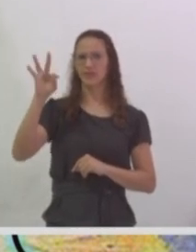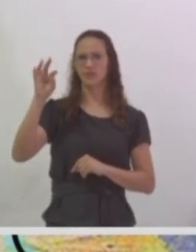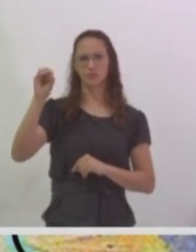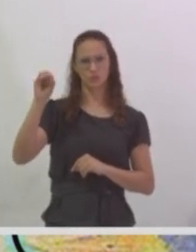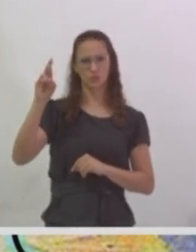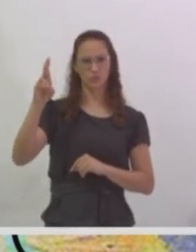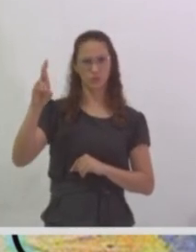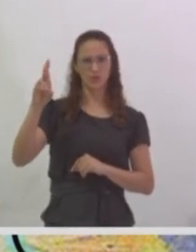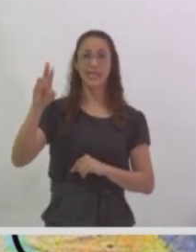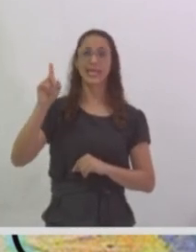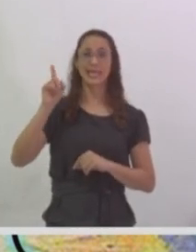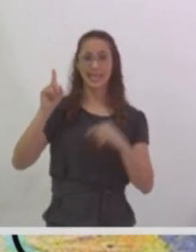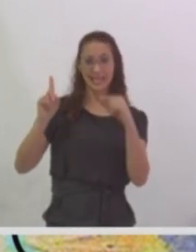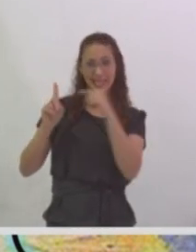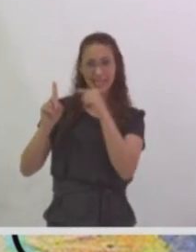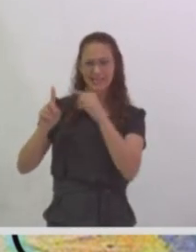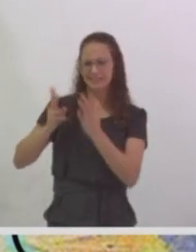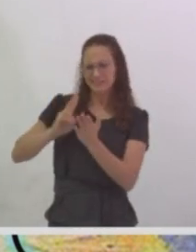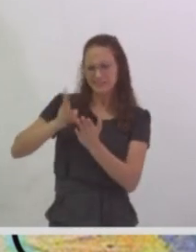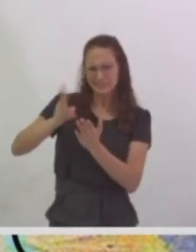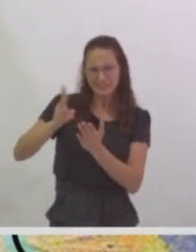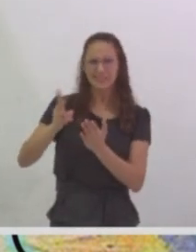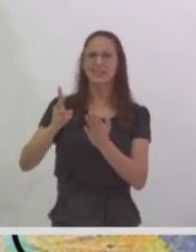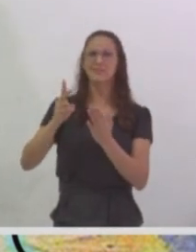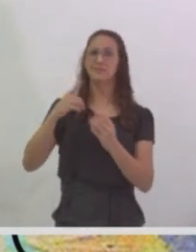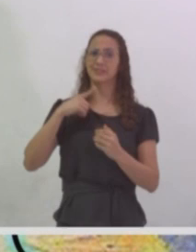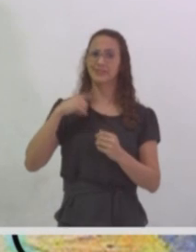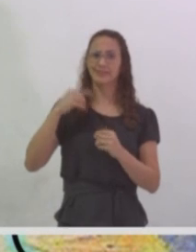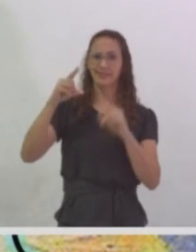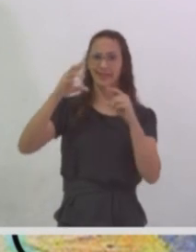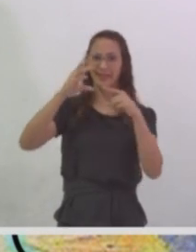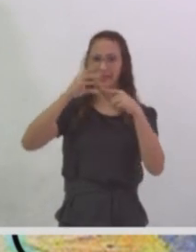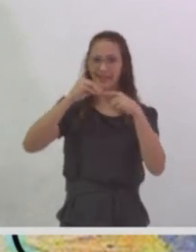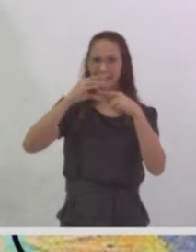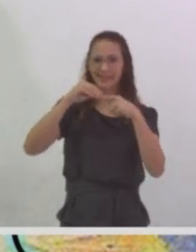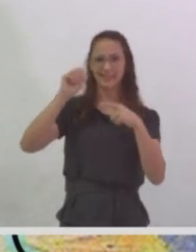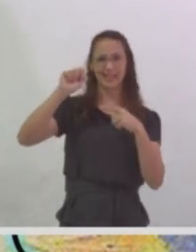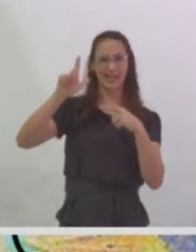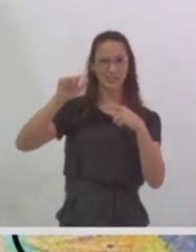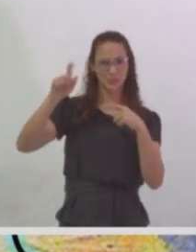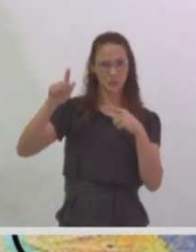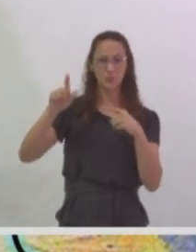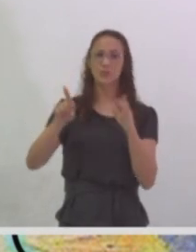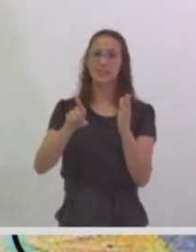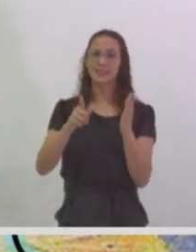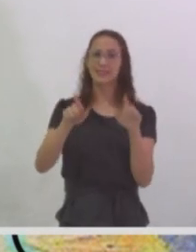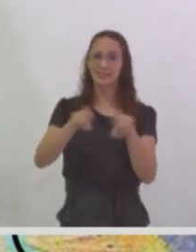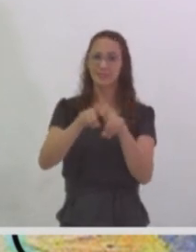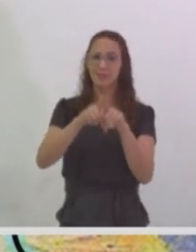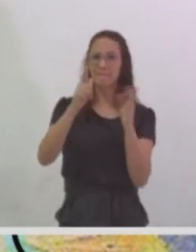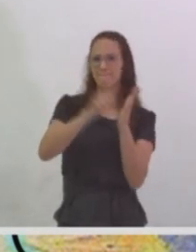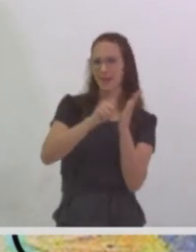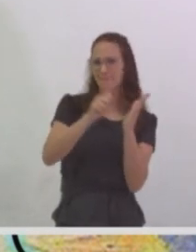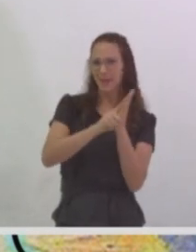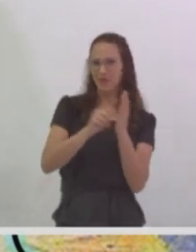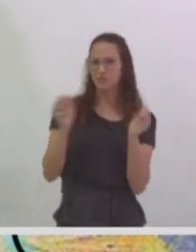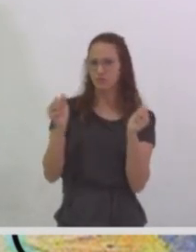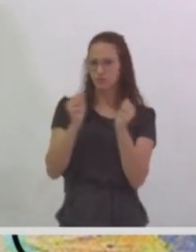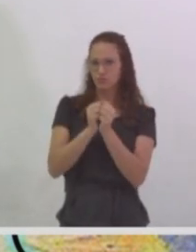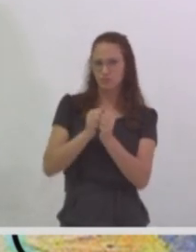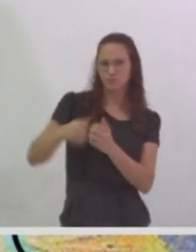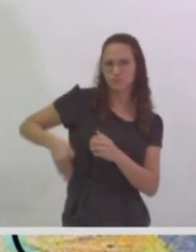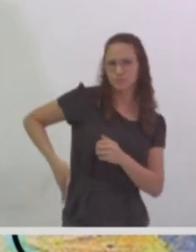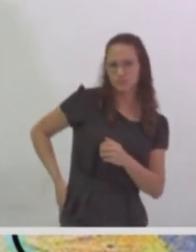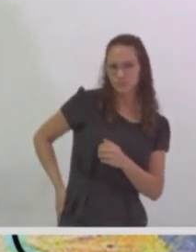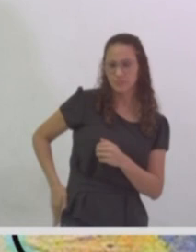azul. Quando voltava da escola, passeando pela rua, ele ia anotando todas as palavras que ele encontrava. Ele olhava um